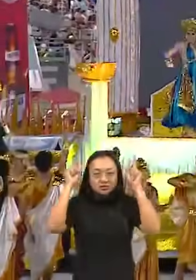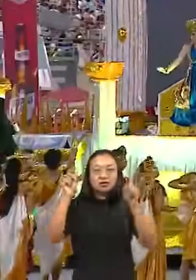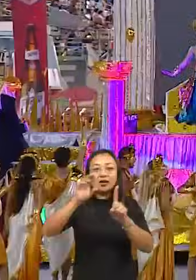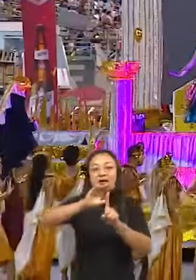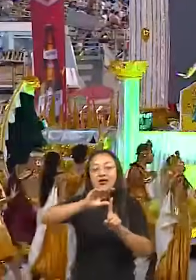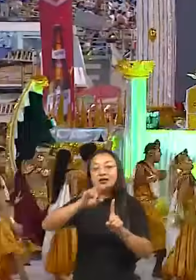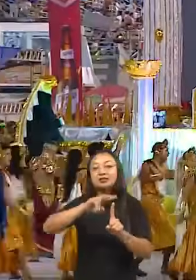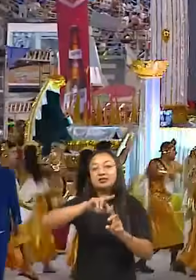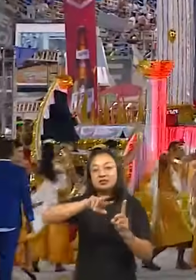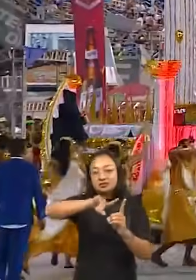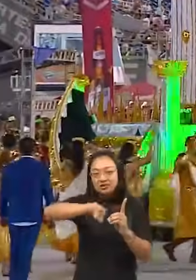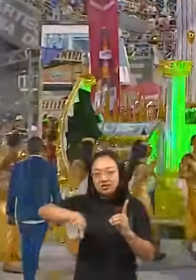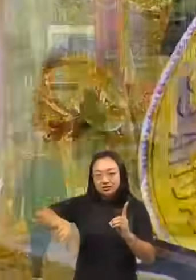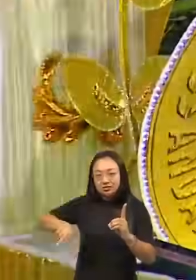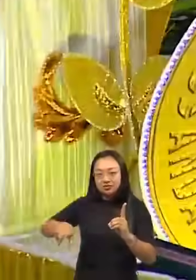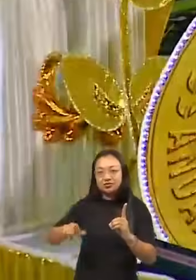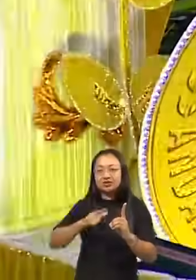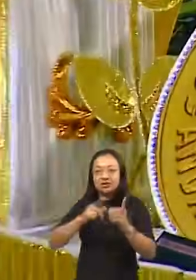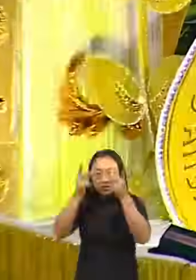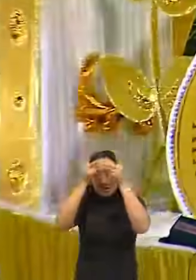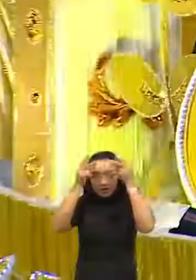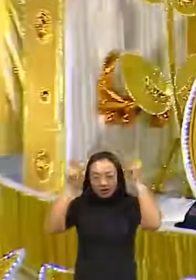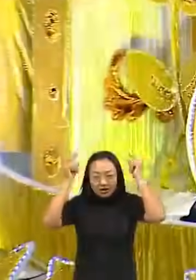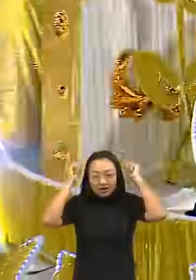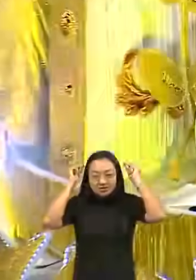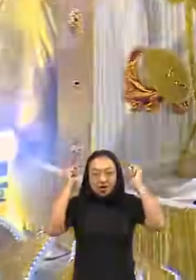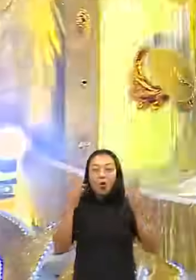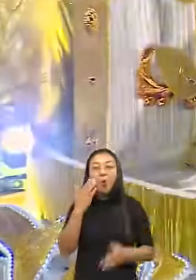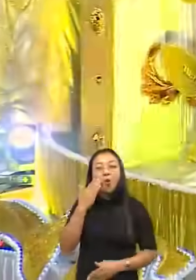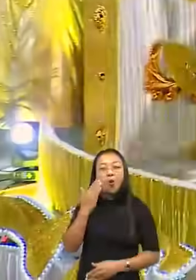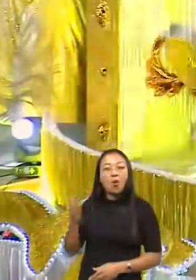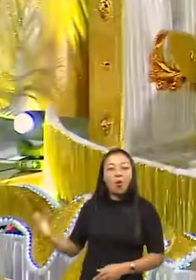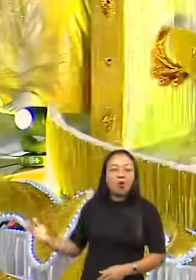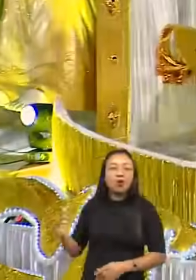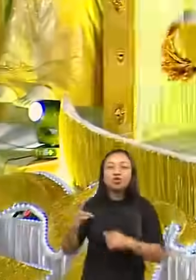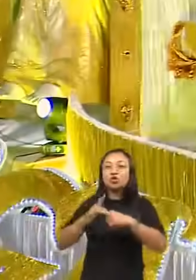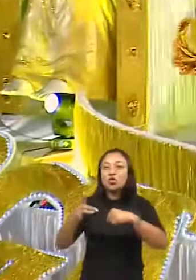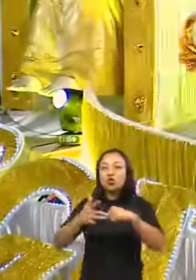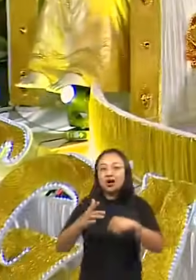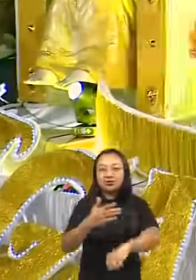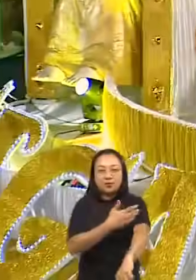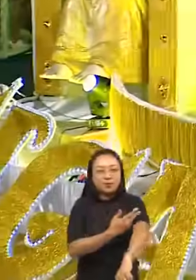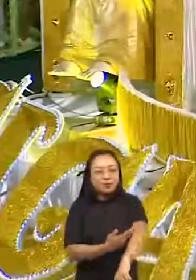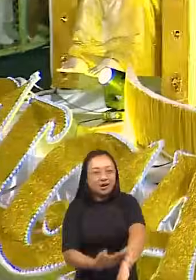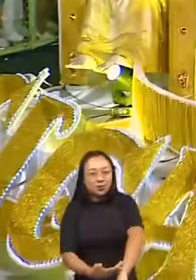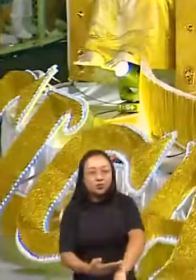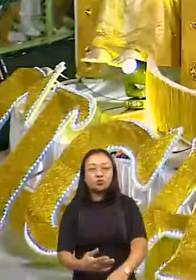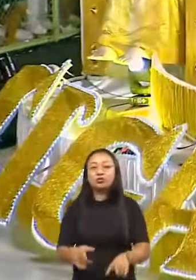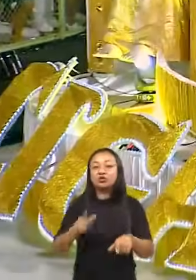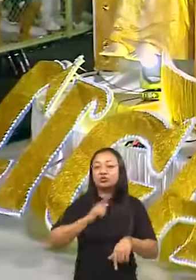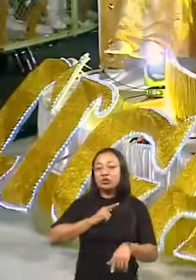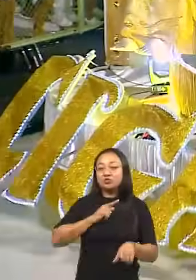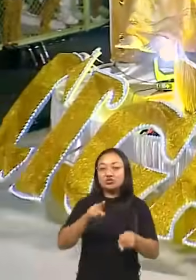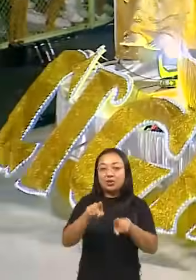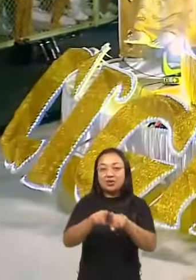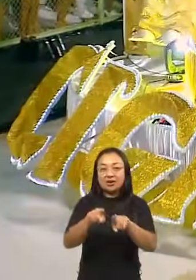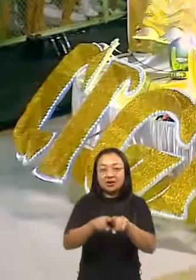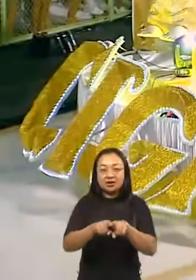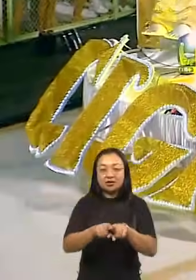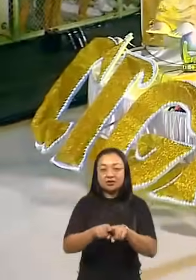como o cigano também está em dourado e branco, né? Todo reluzente. E temos também ali em cima, né,